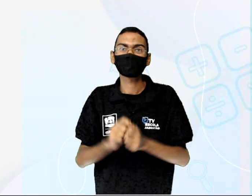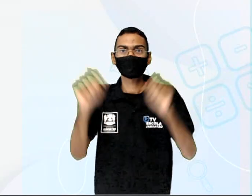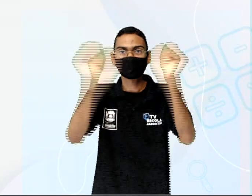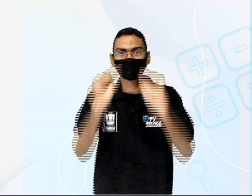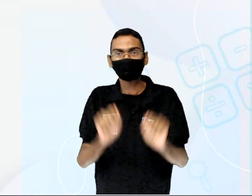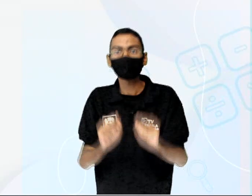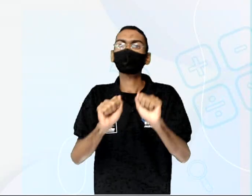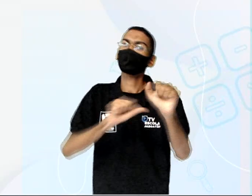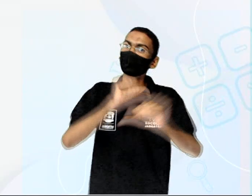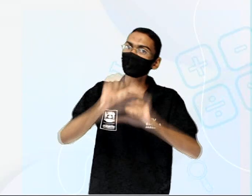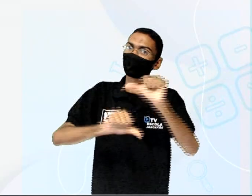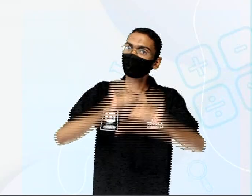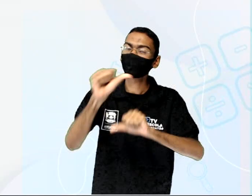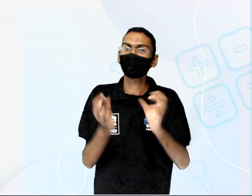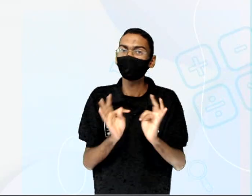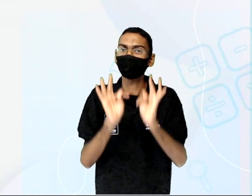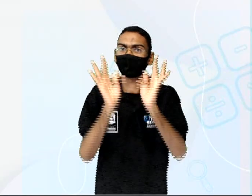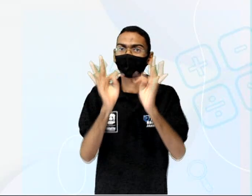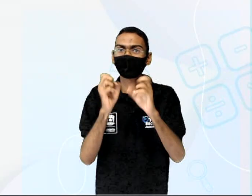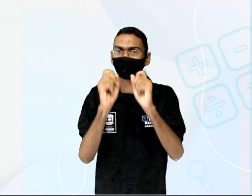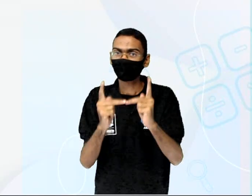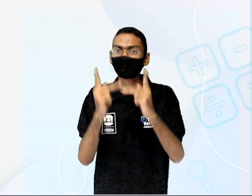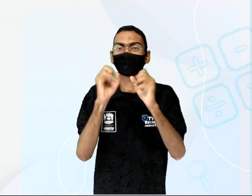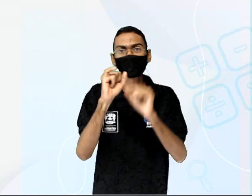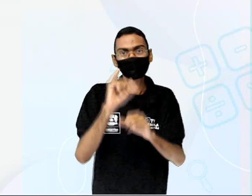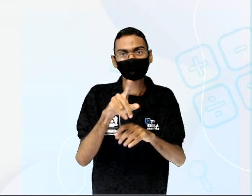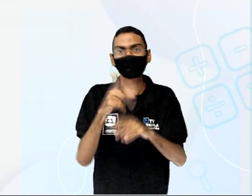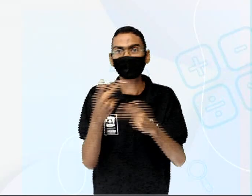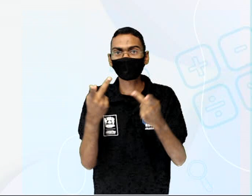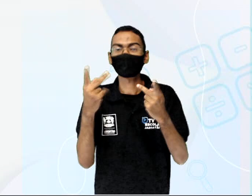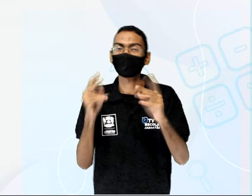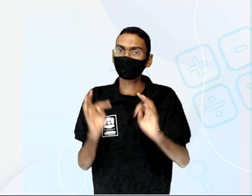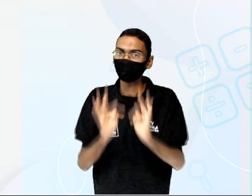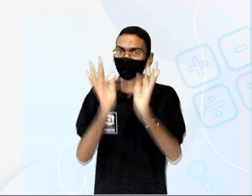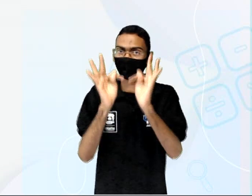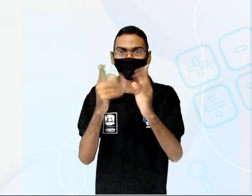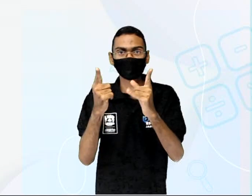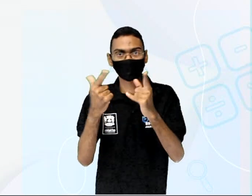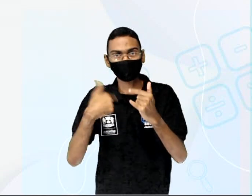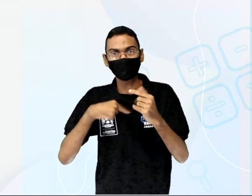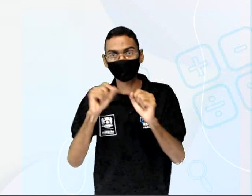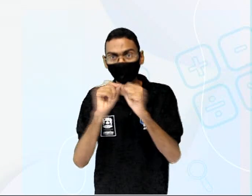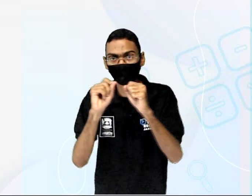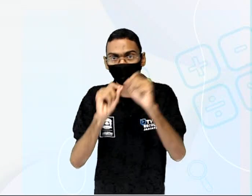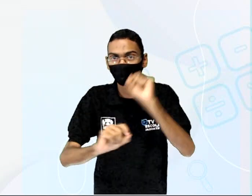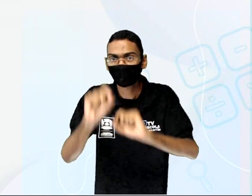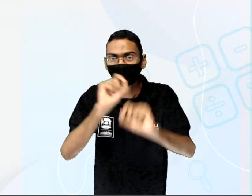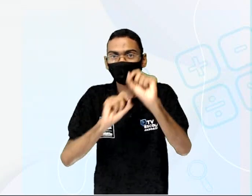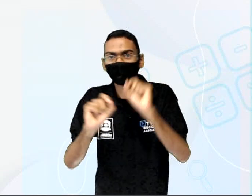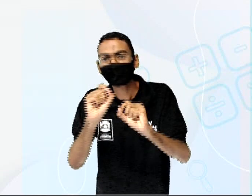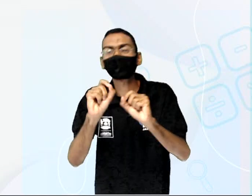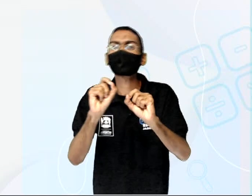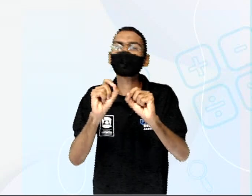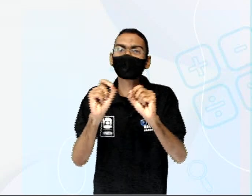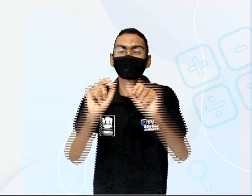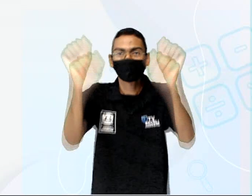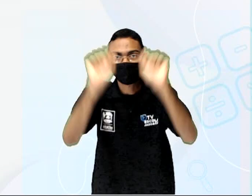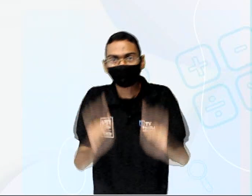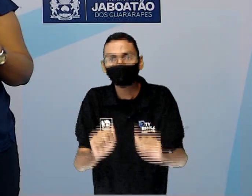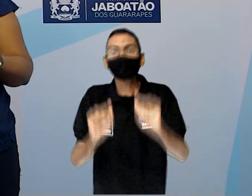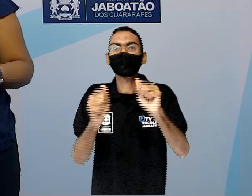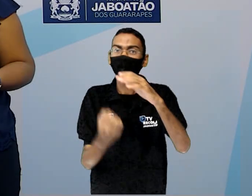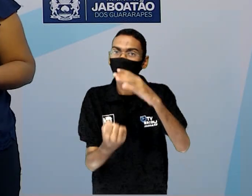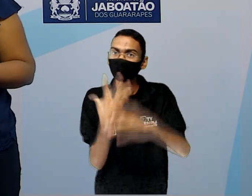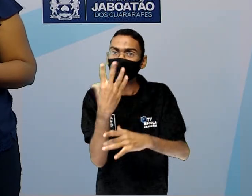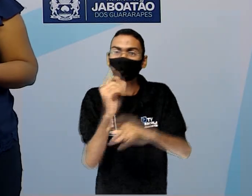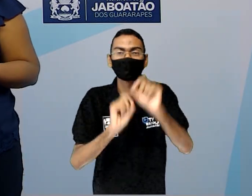é modificada pela tecnologia. Assim como a tecnologia, ela se faz a partir da arte e cria